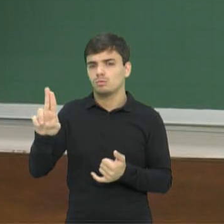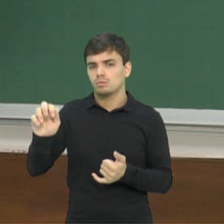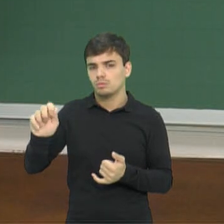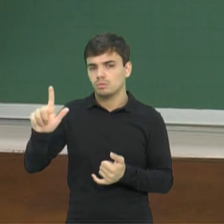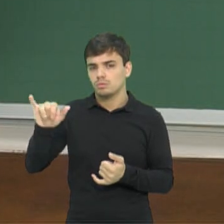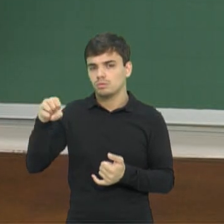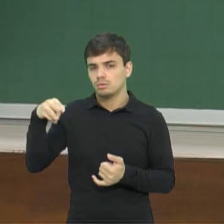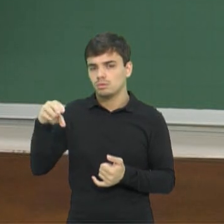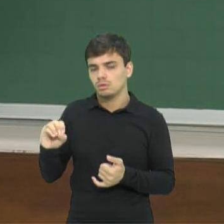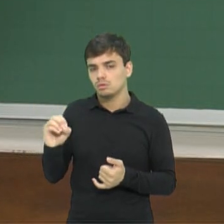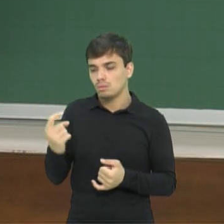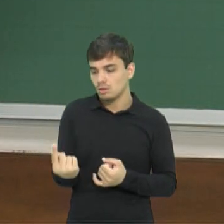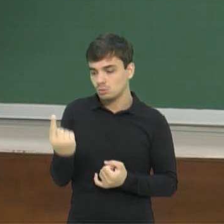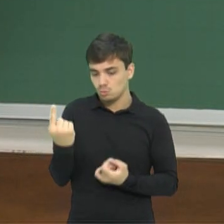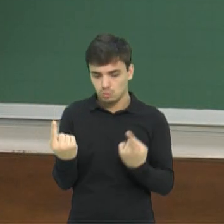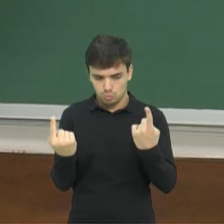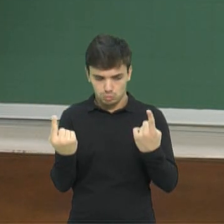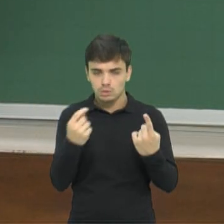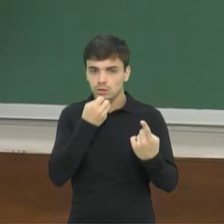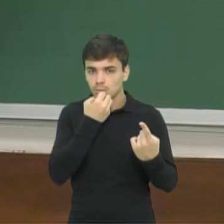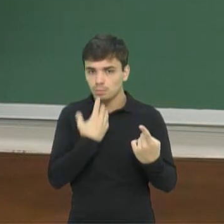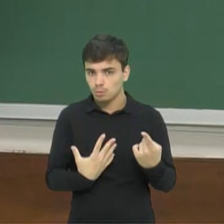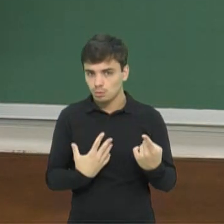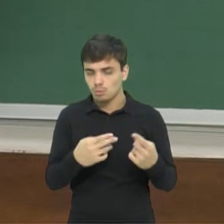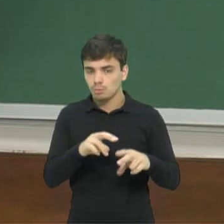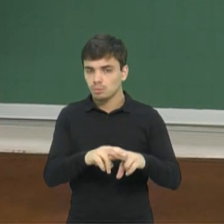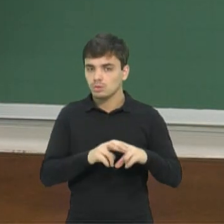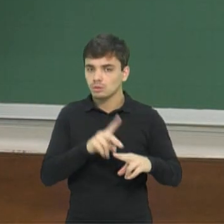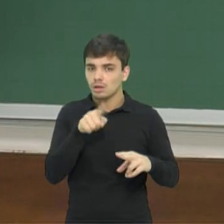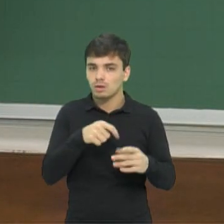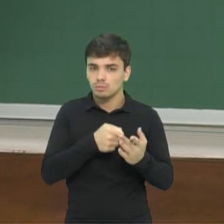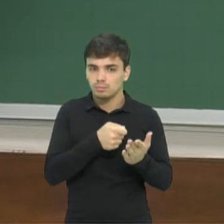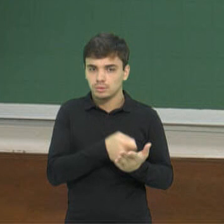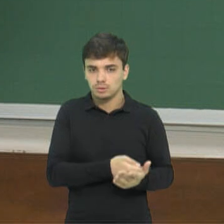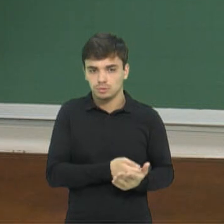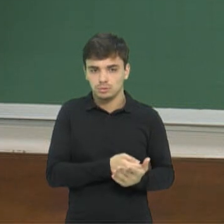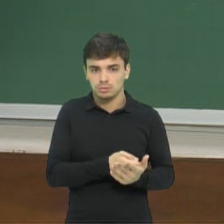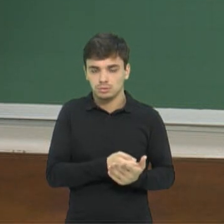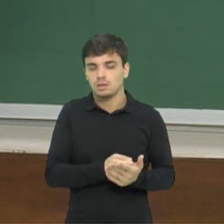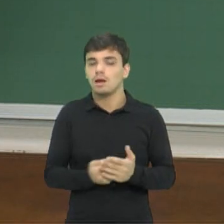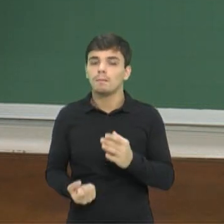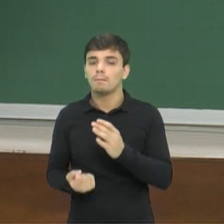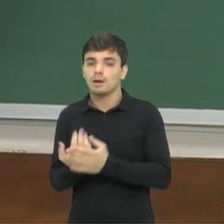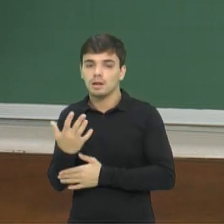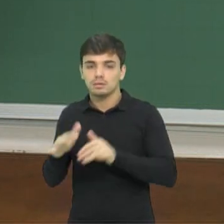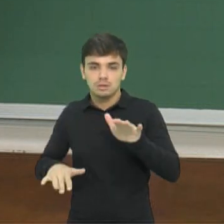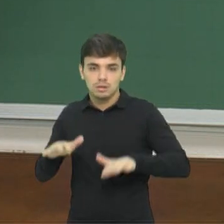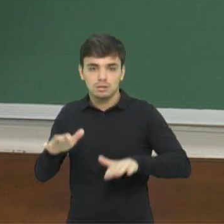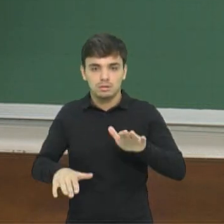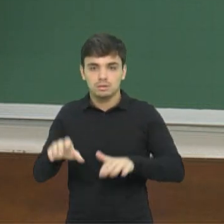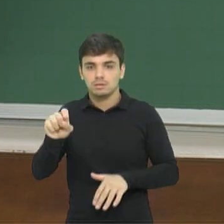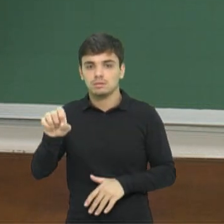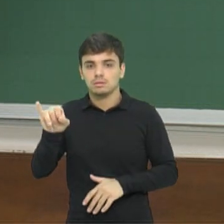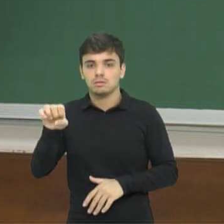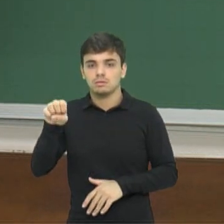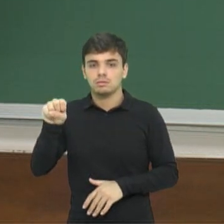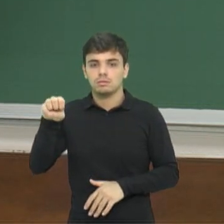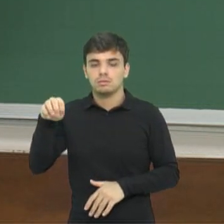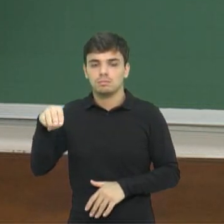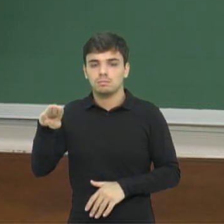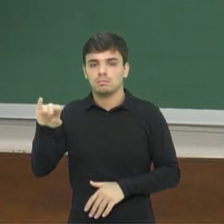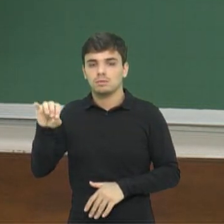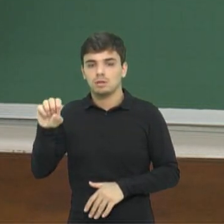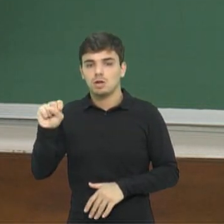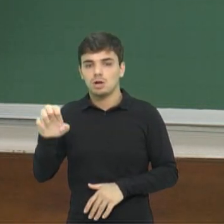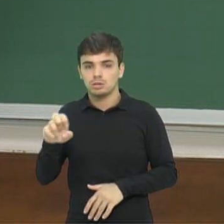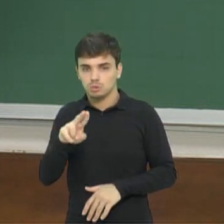são beneficiadas e essa relação ela é obrigatória. Mutualismo aparece às vezes como simbiose também, tá? Pode aparecer esse